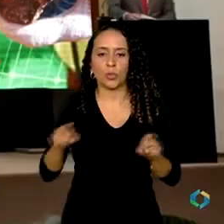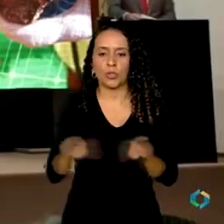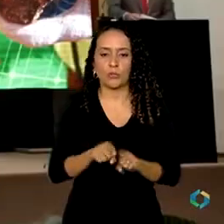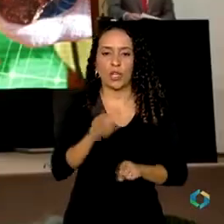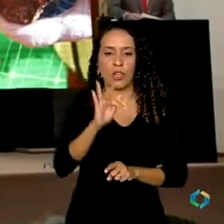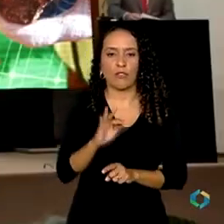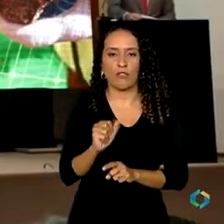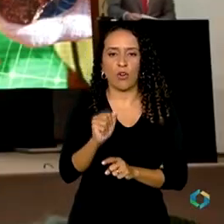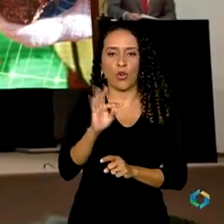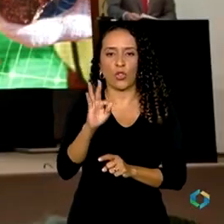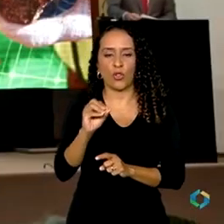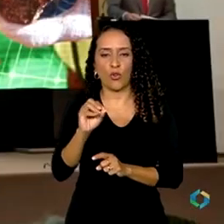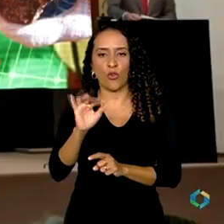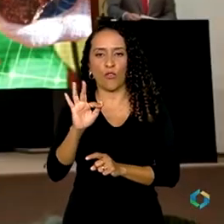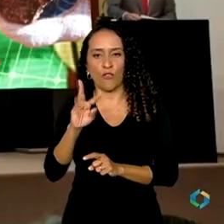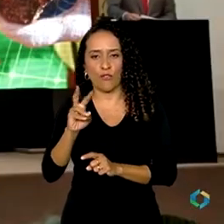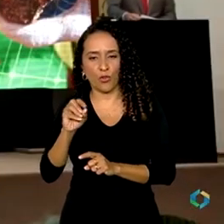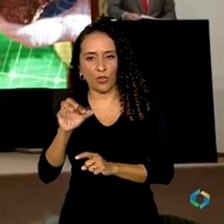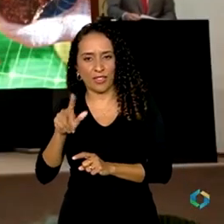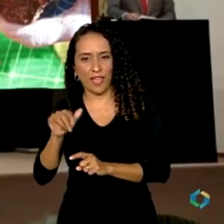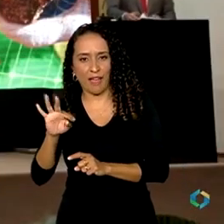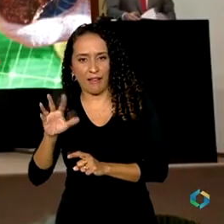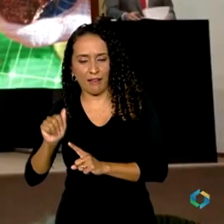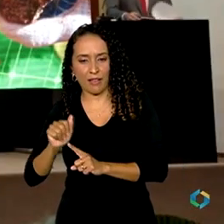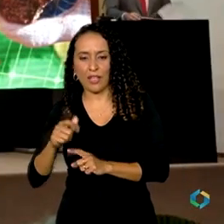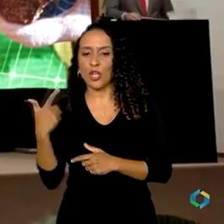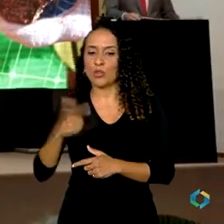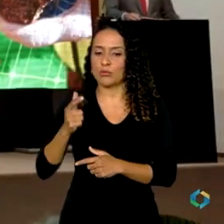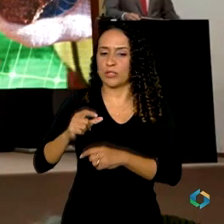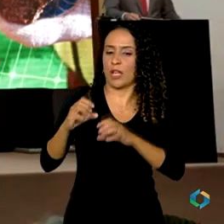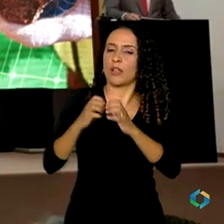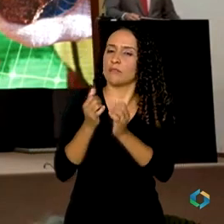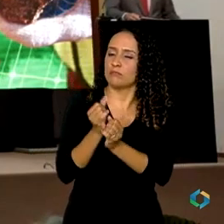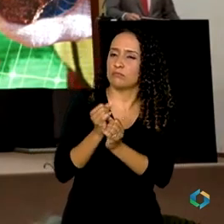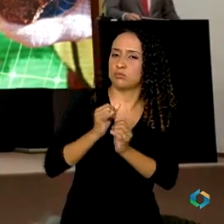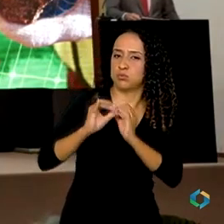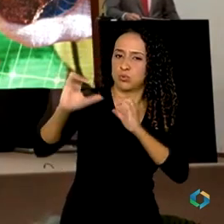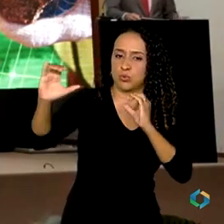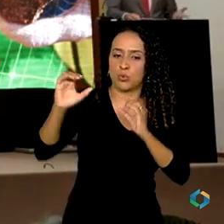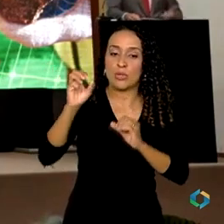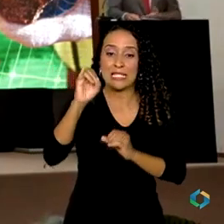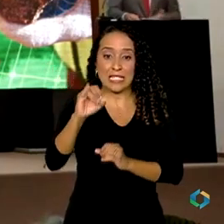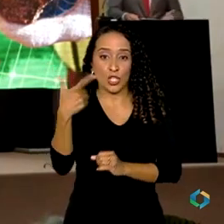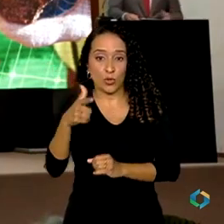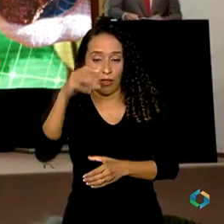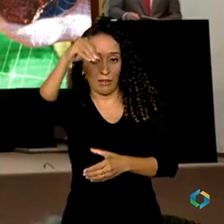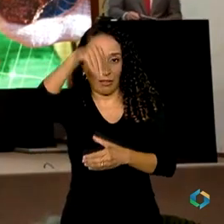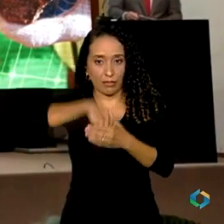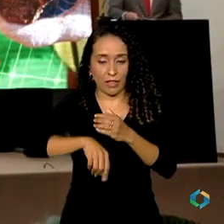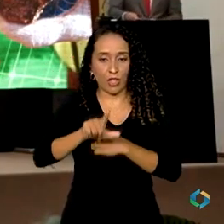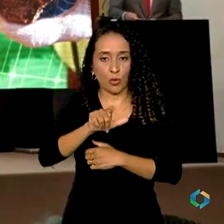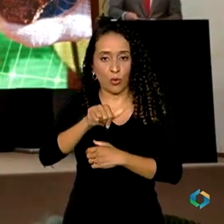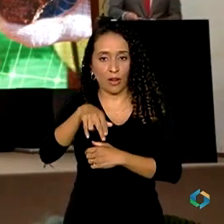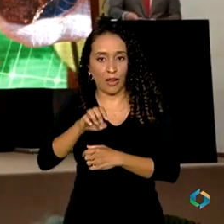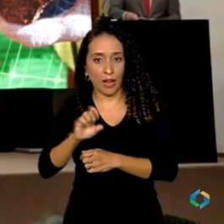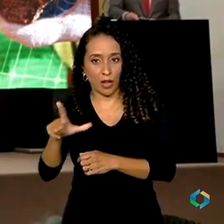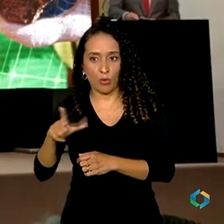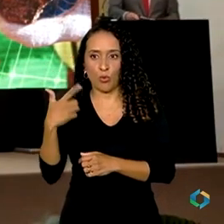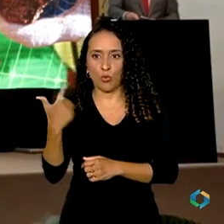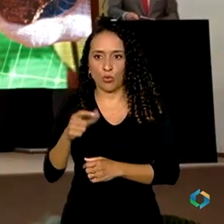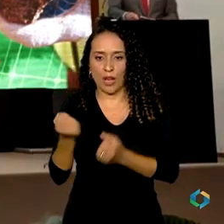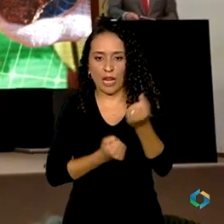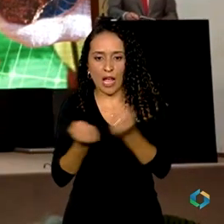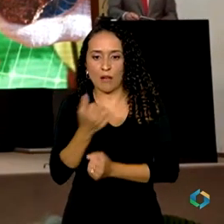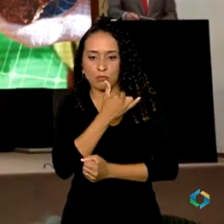fotovoltaica. Não é possível termos turbinas eólicas sem o níquel. Não existe carro